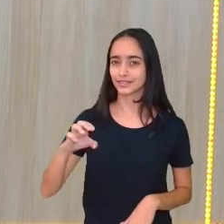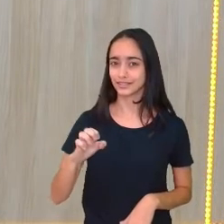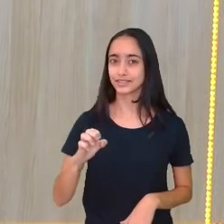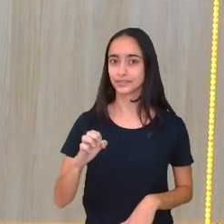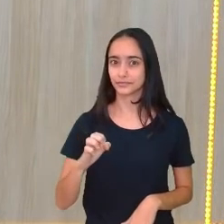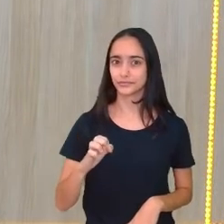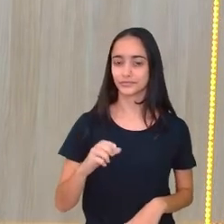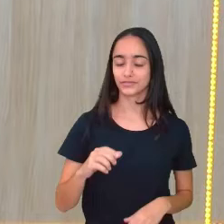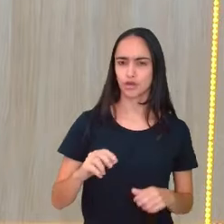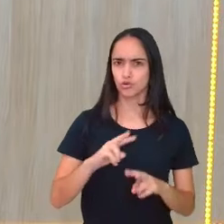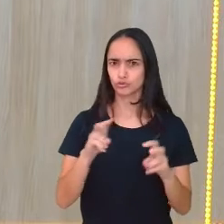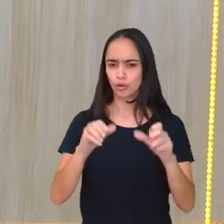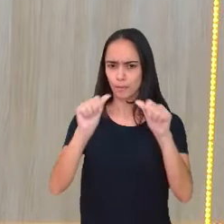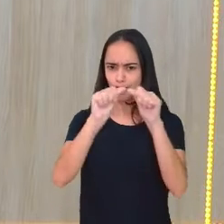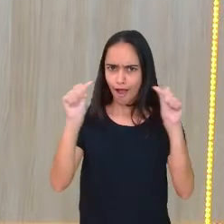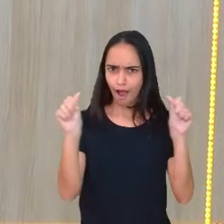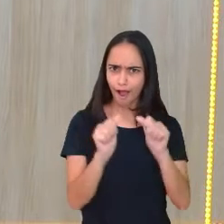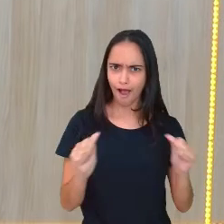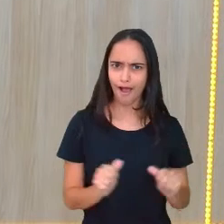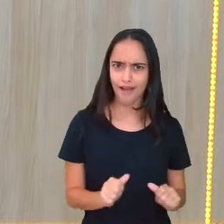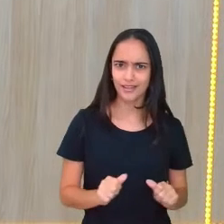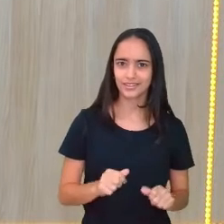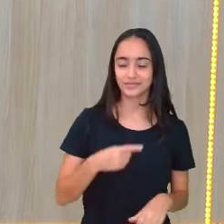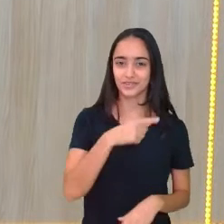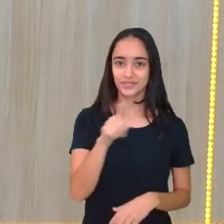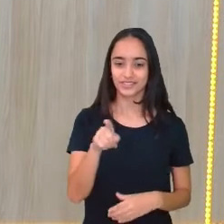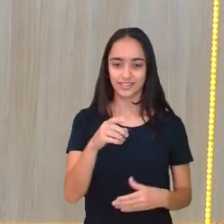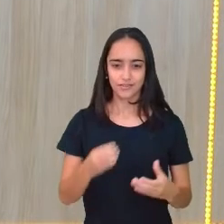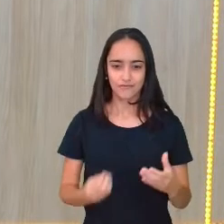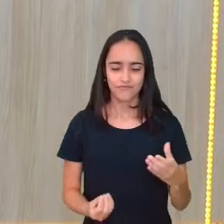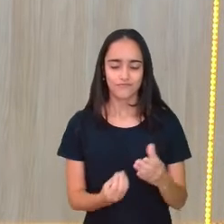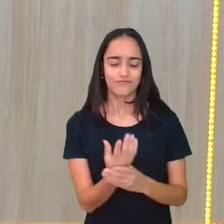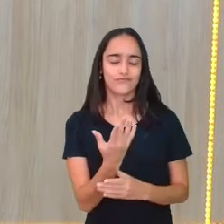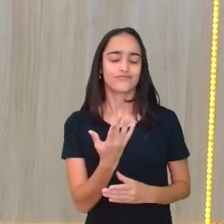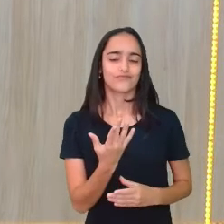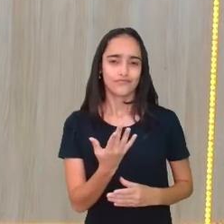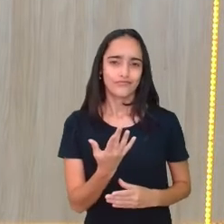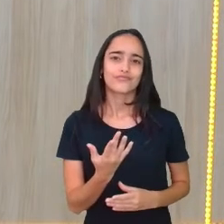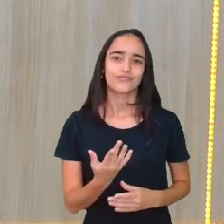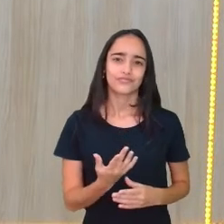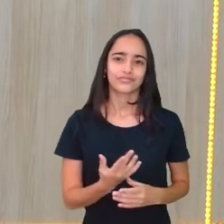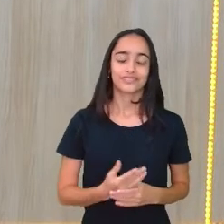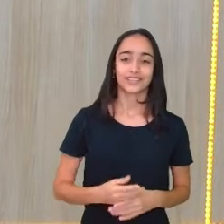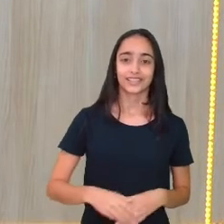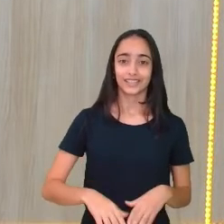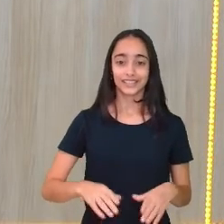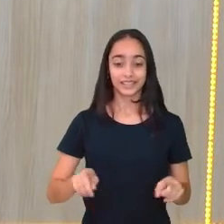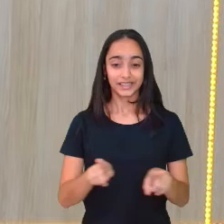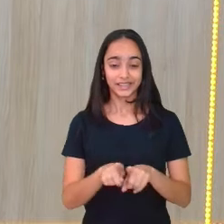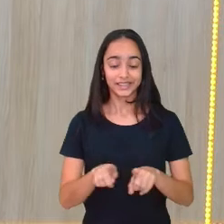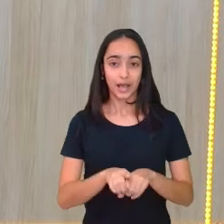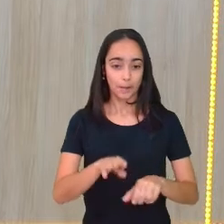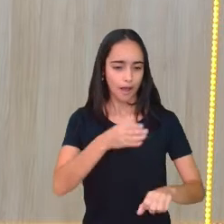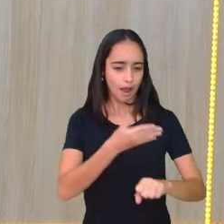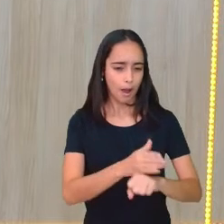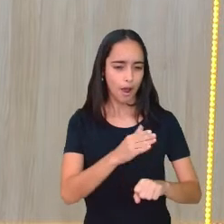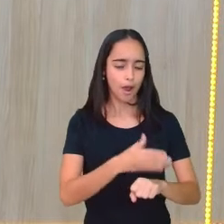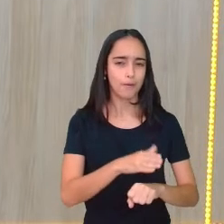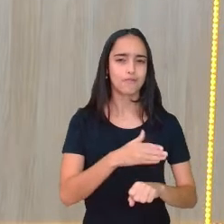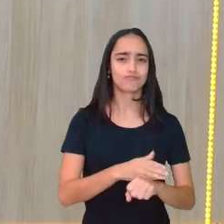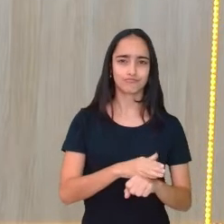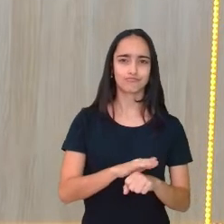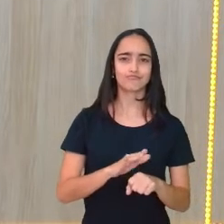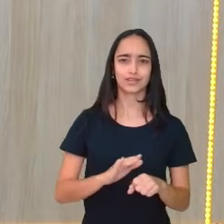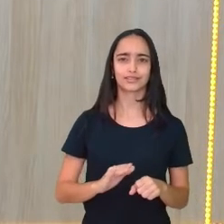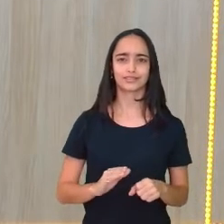pudessem exibir aí a criação de vocês, né? E a parte aí da execução desse material que a